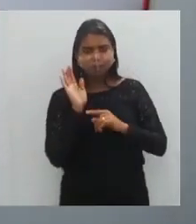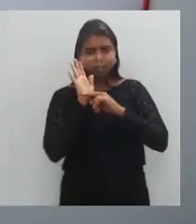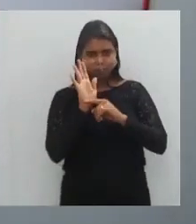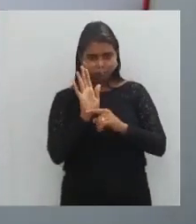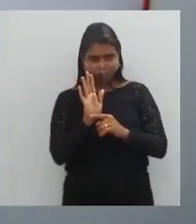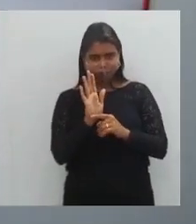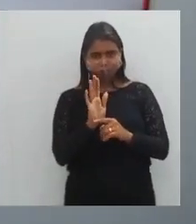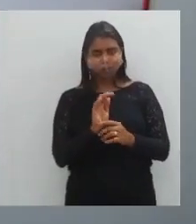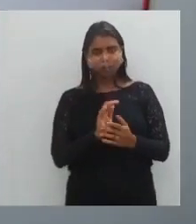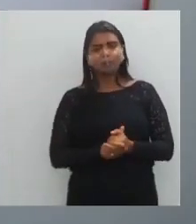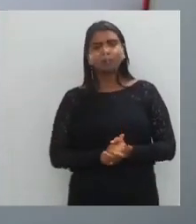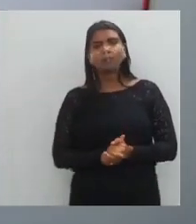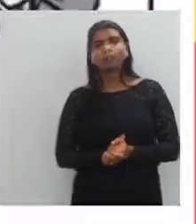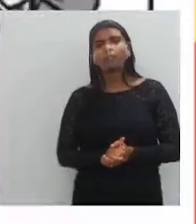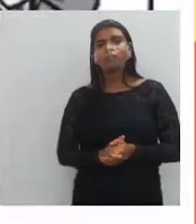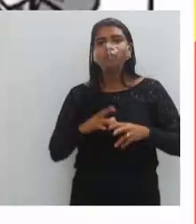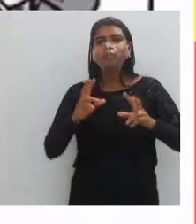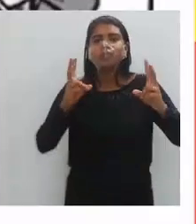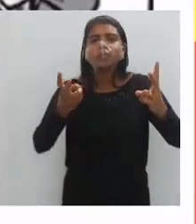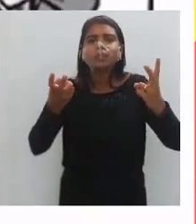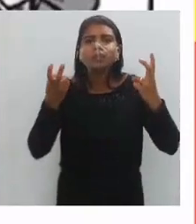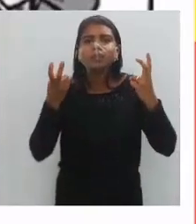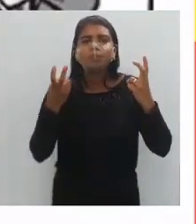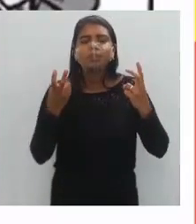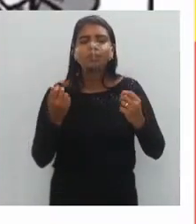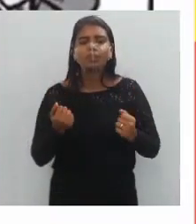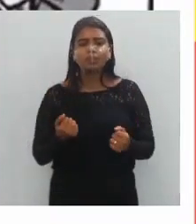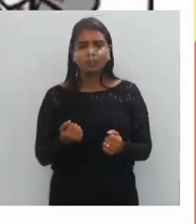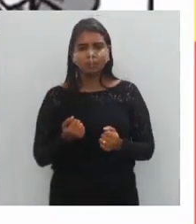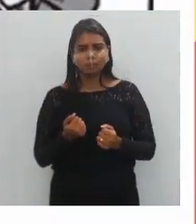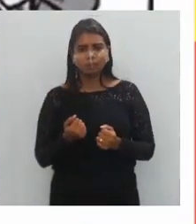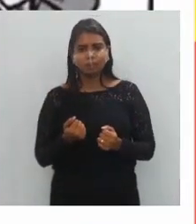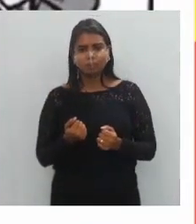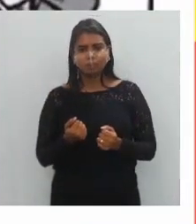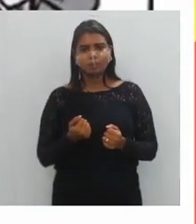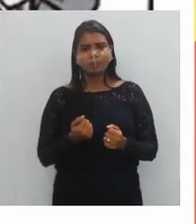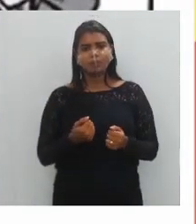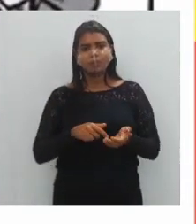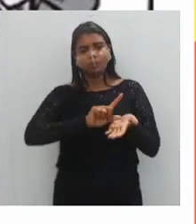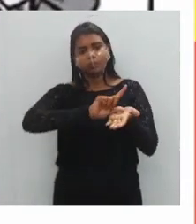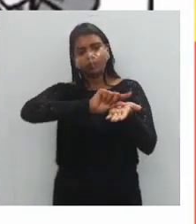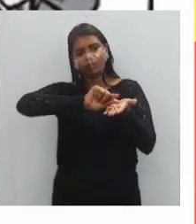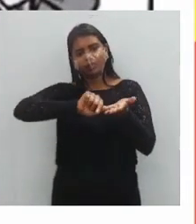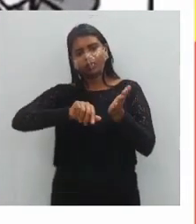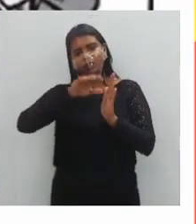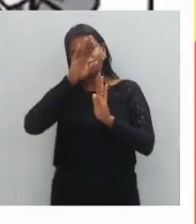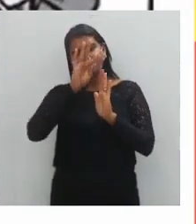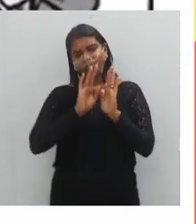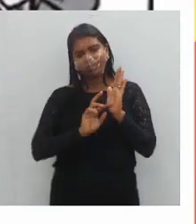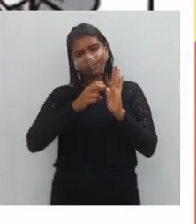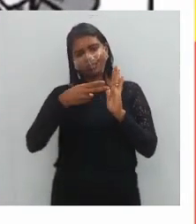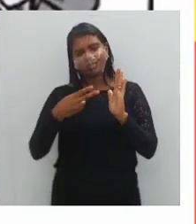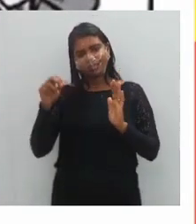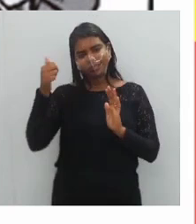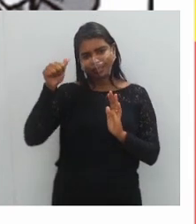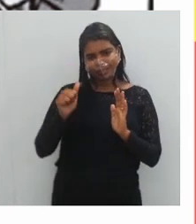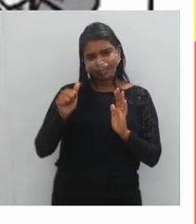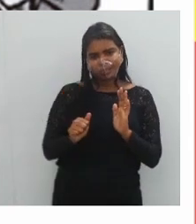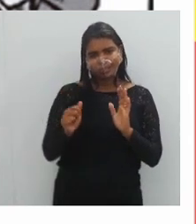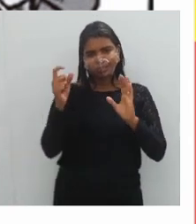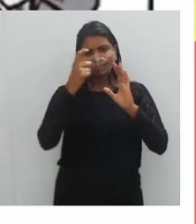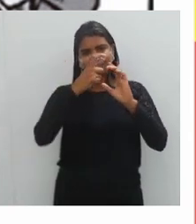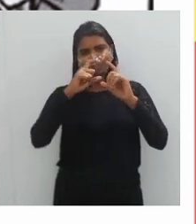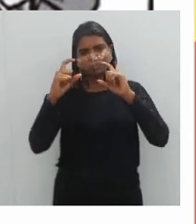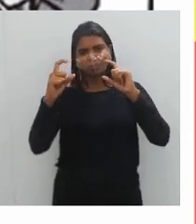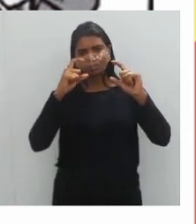apresentei inicialmente, para percebermos um pouco sobre esse gênero textual. Como eu falei, não vou aqui analisar uma história em quadrinhos,